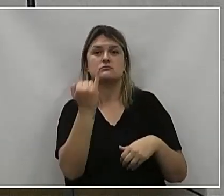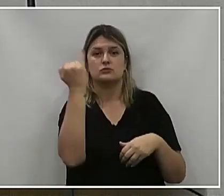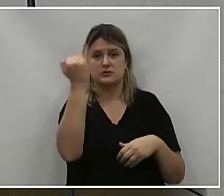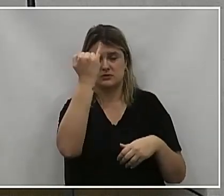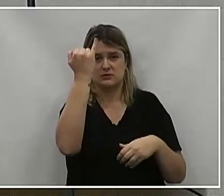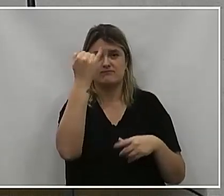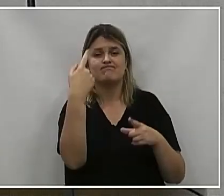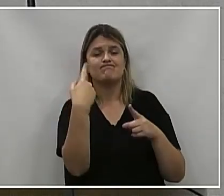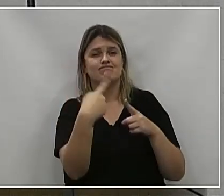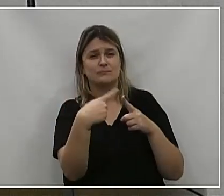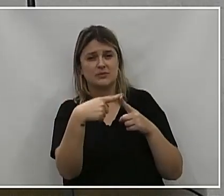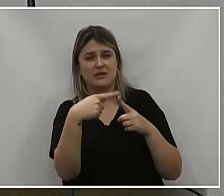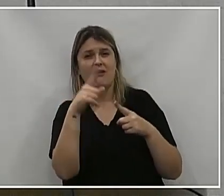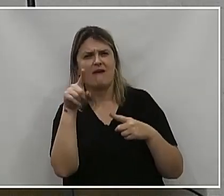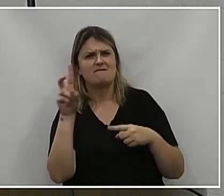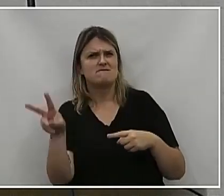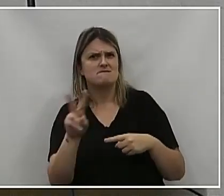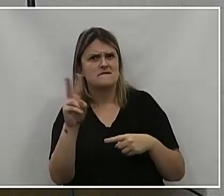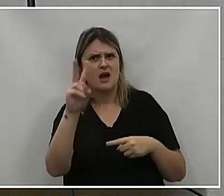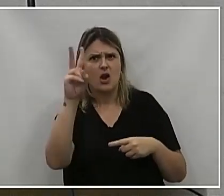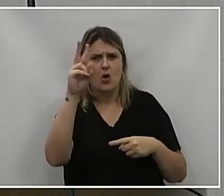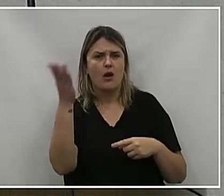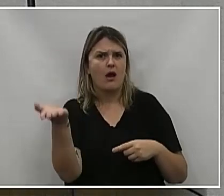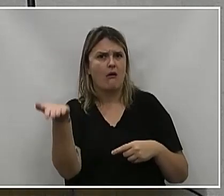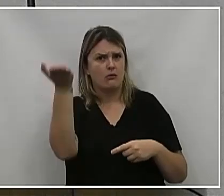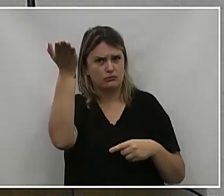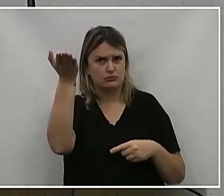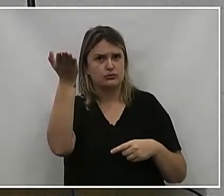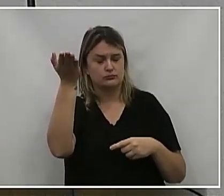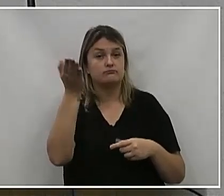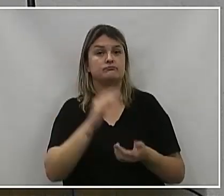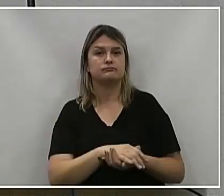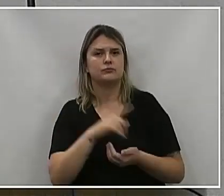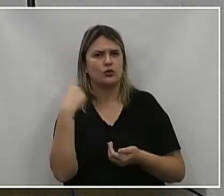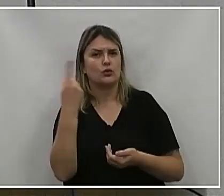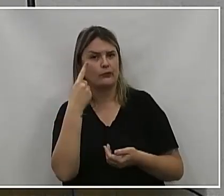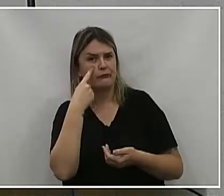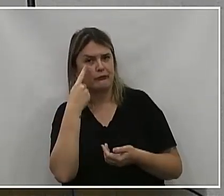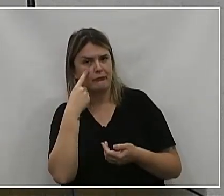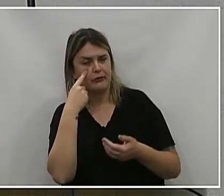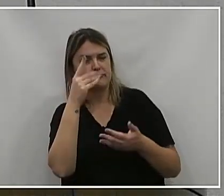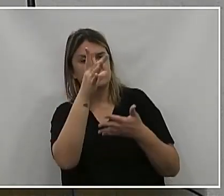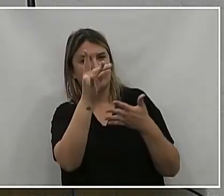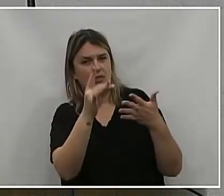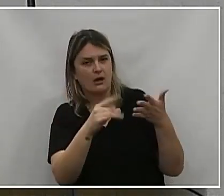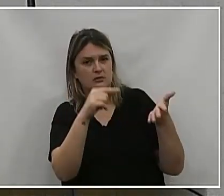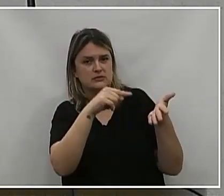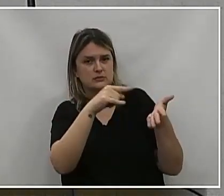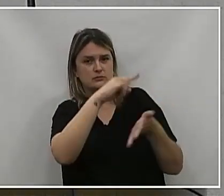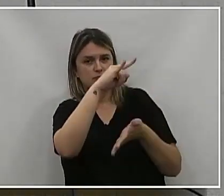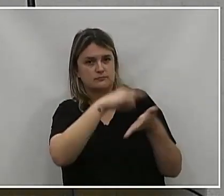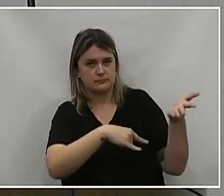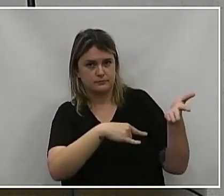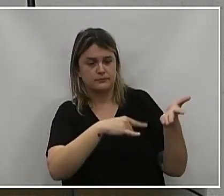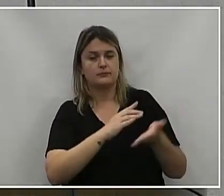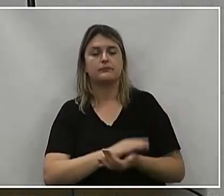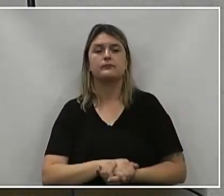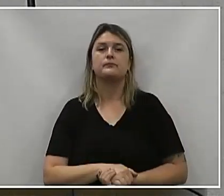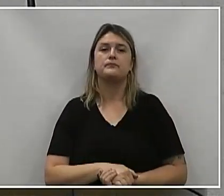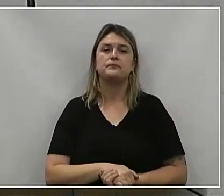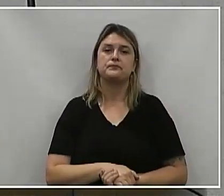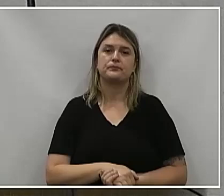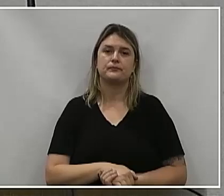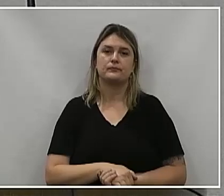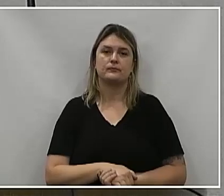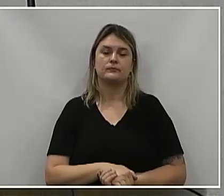né, por se tratar de um valor extremamente relevante, né, isso a gente vai apontar no momento específico quando